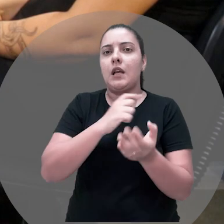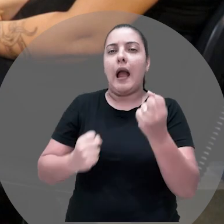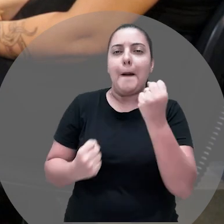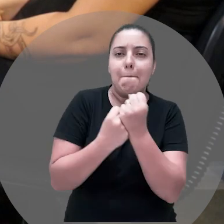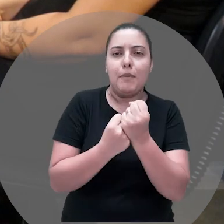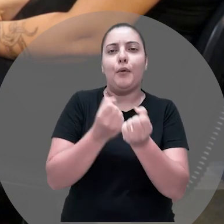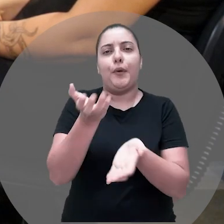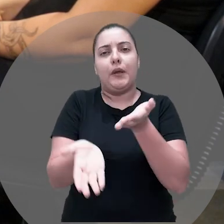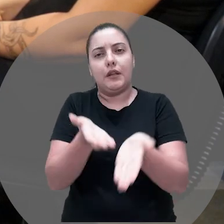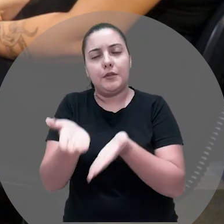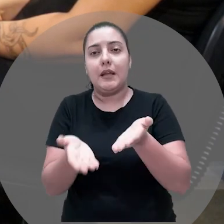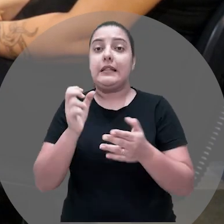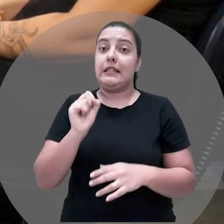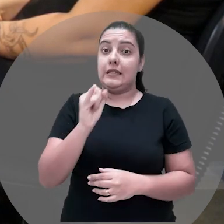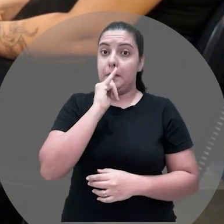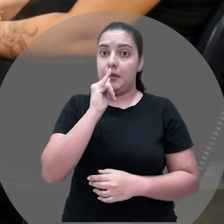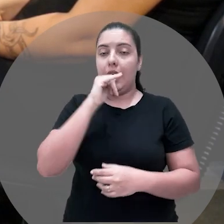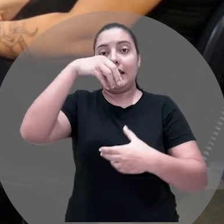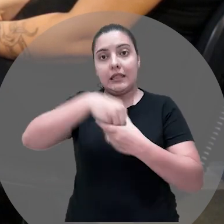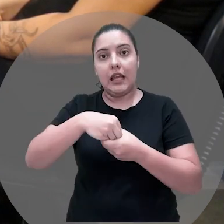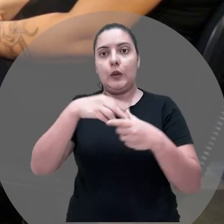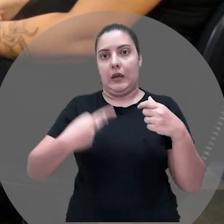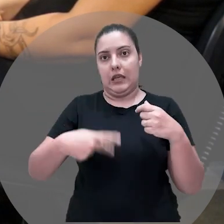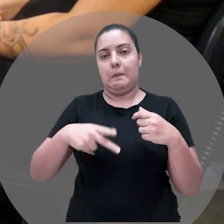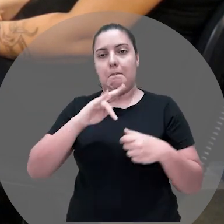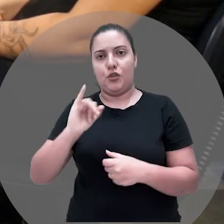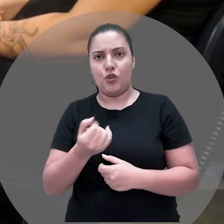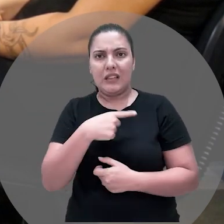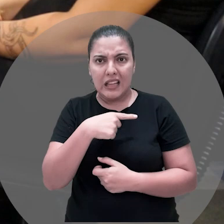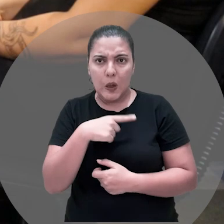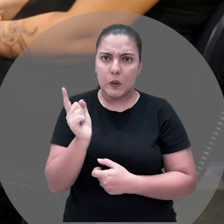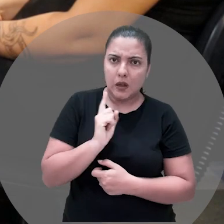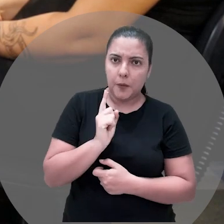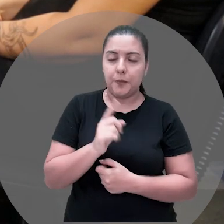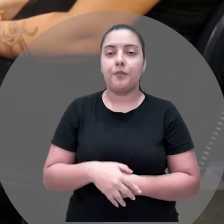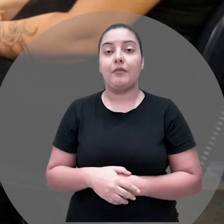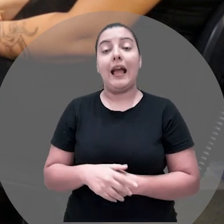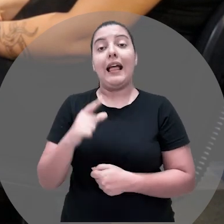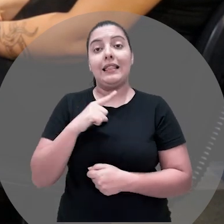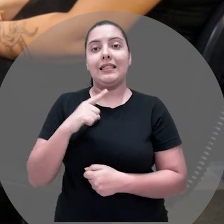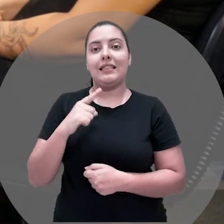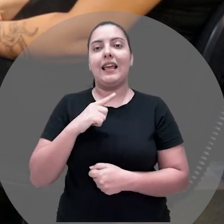esse suporte esse atendimento se existe alguma dentro do território do jardim